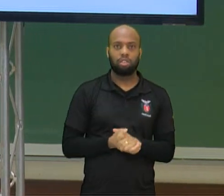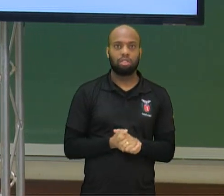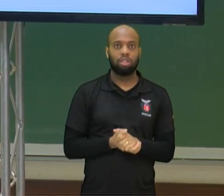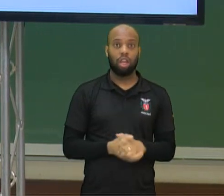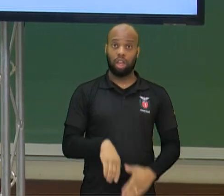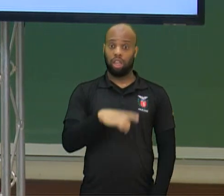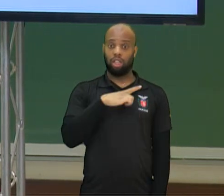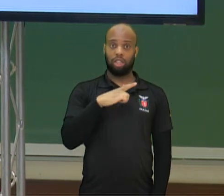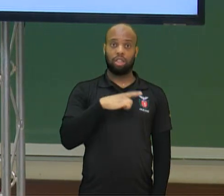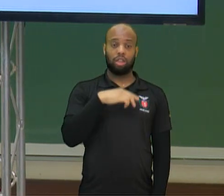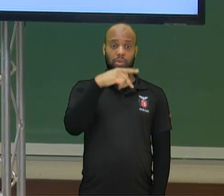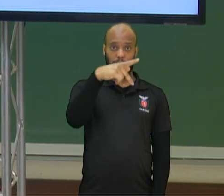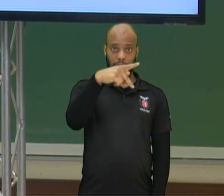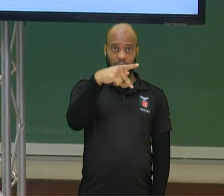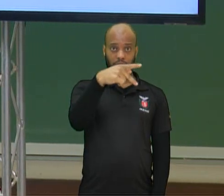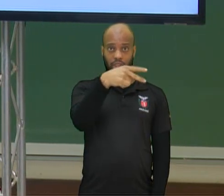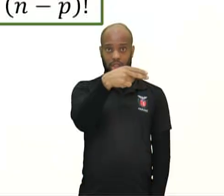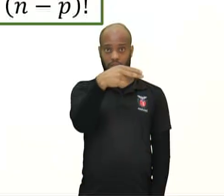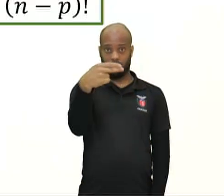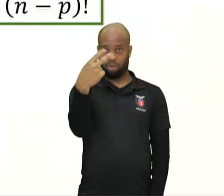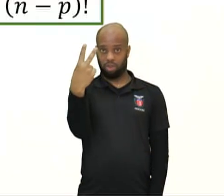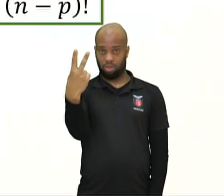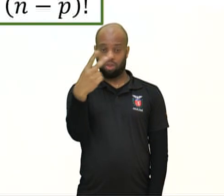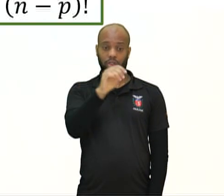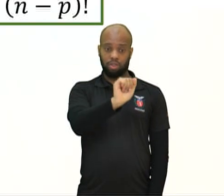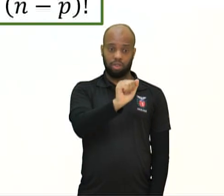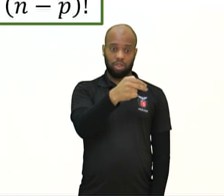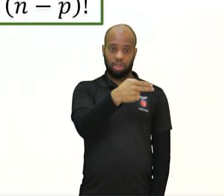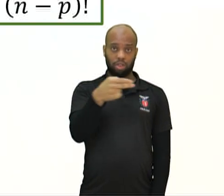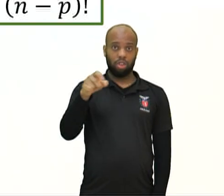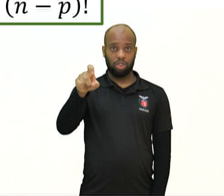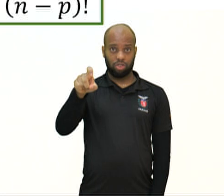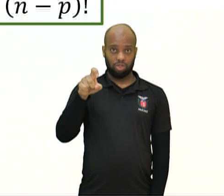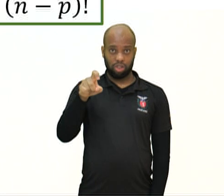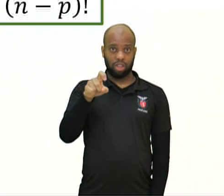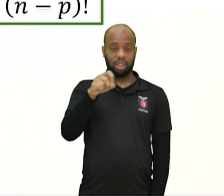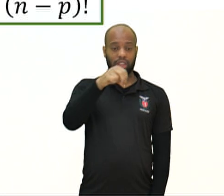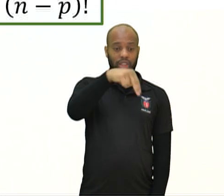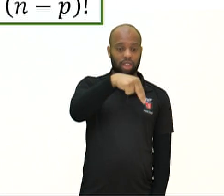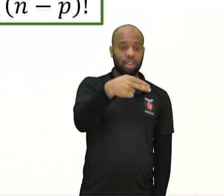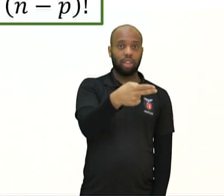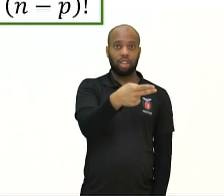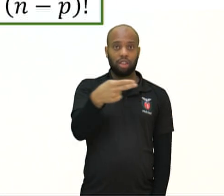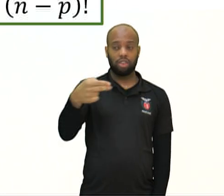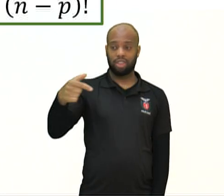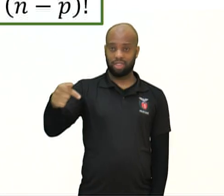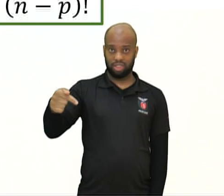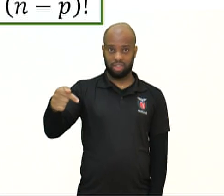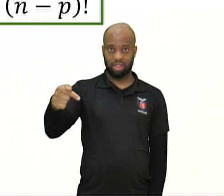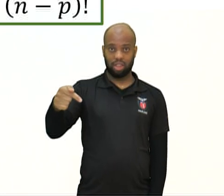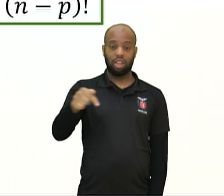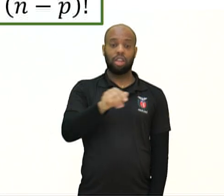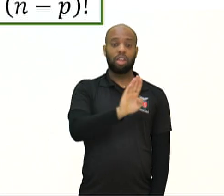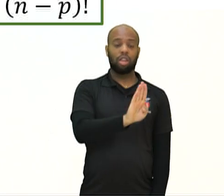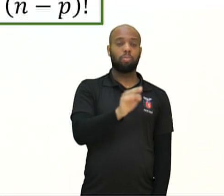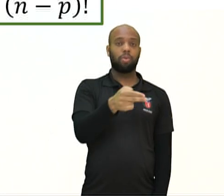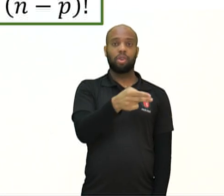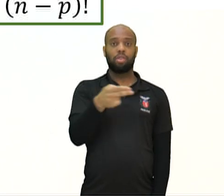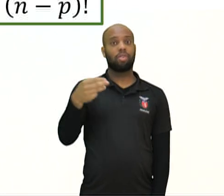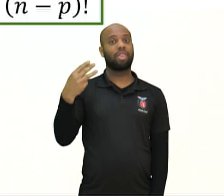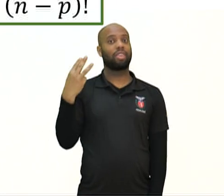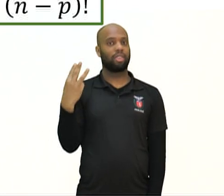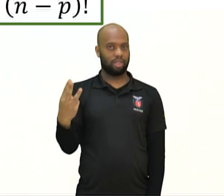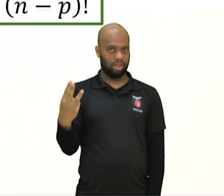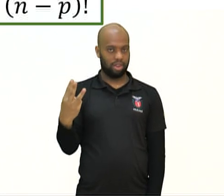nós temos que o P é igual a 2, o A é igual a X, o N é igual a 7 e o nosso B é igual a